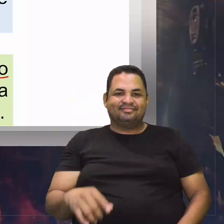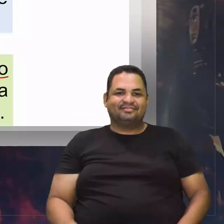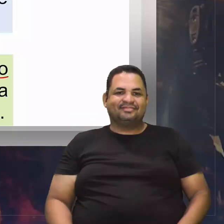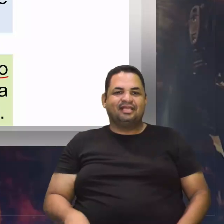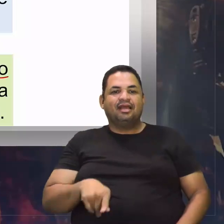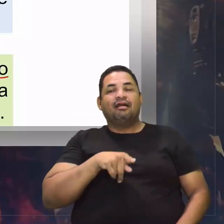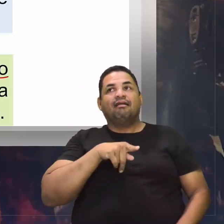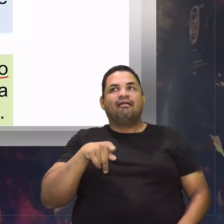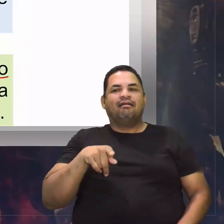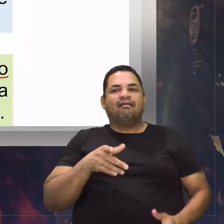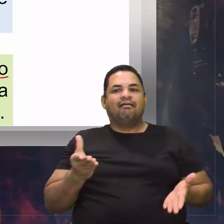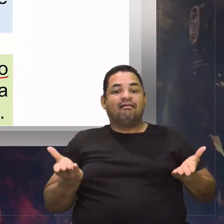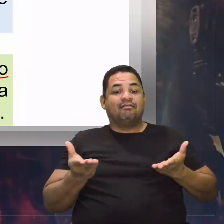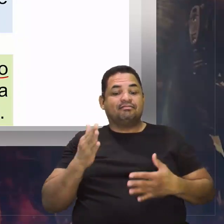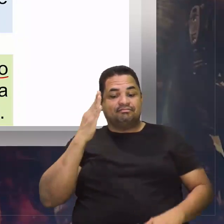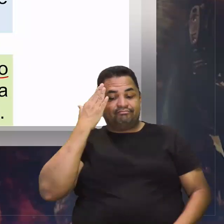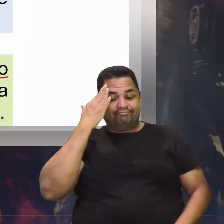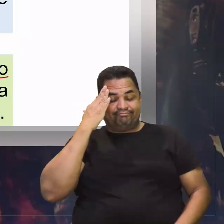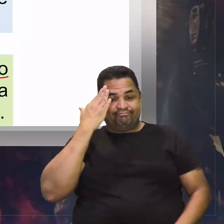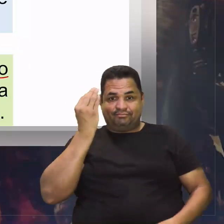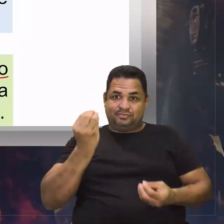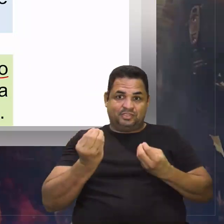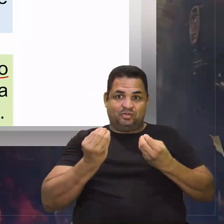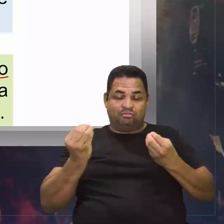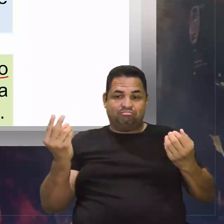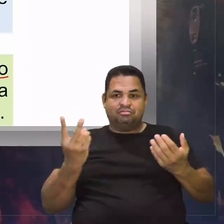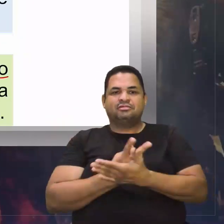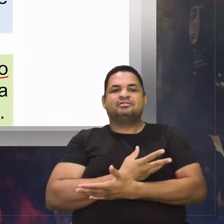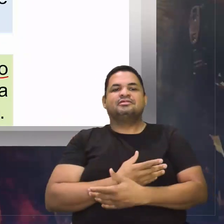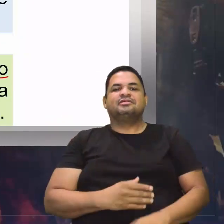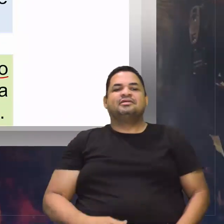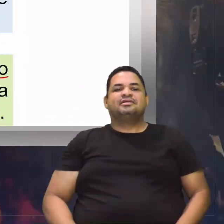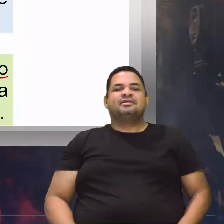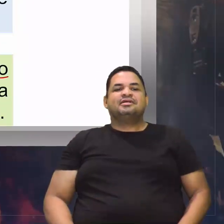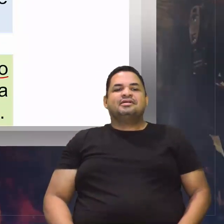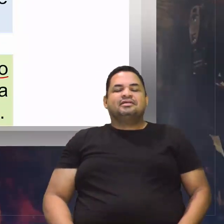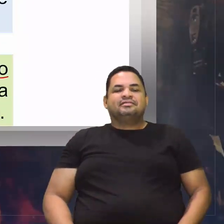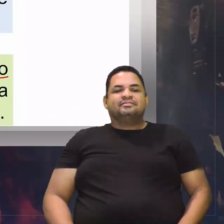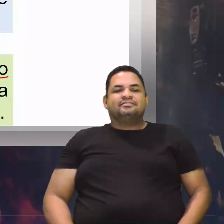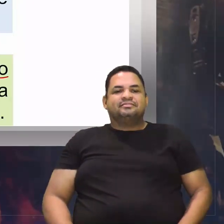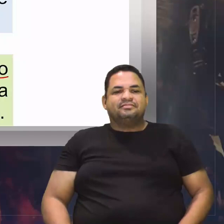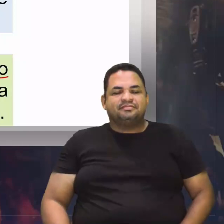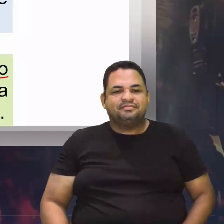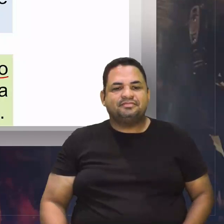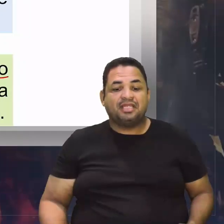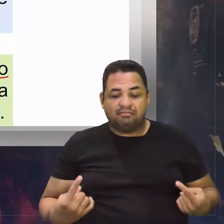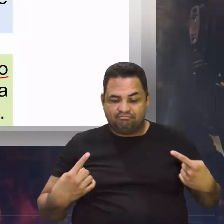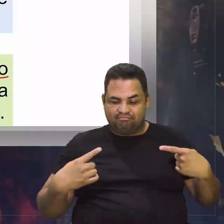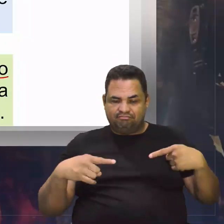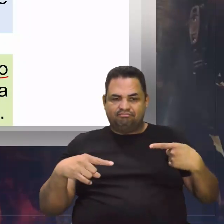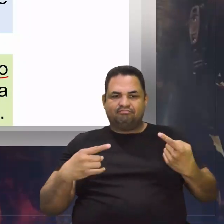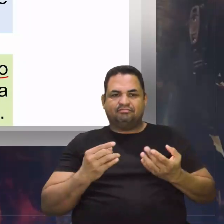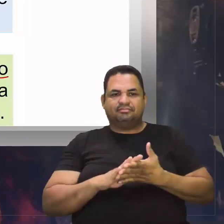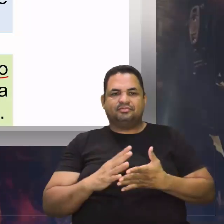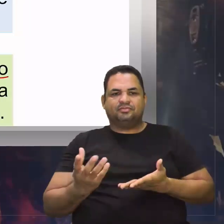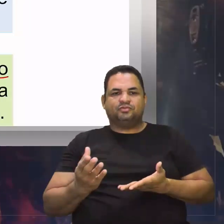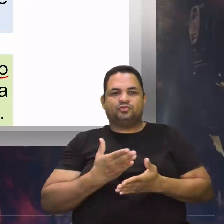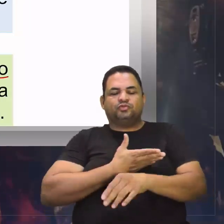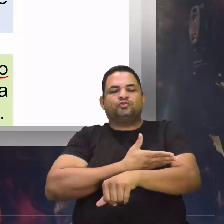Professor, agora eu estou entendendo como é que é. Sim, era totalmente aversos